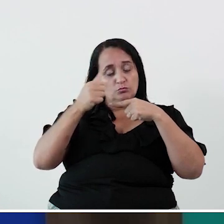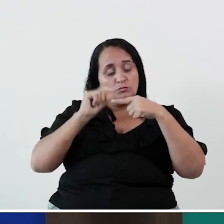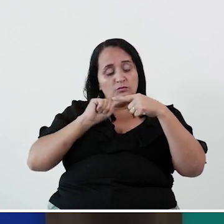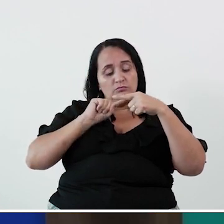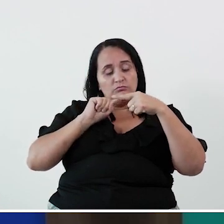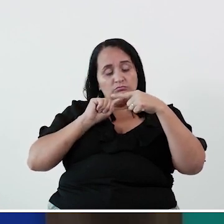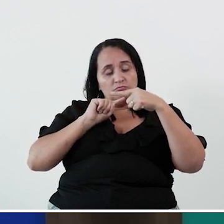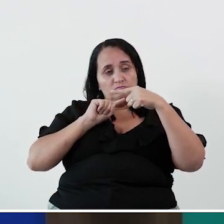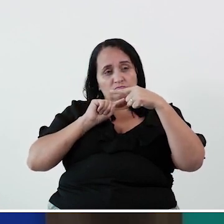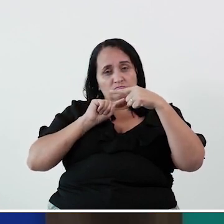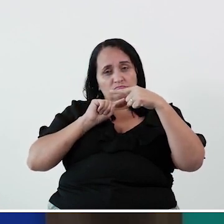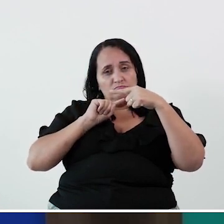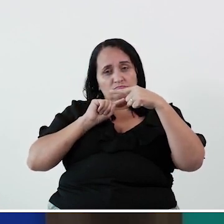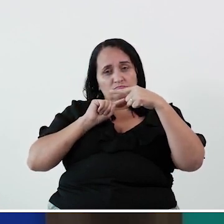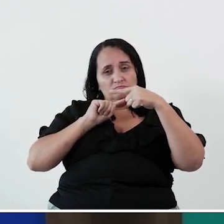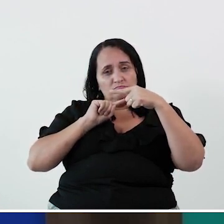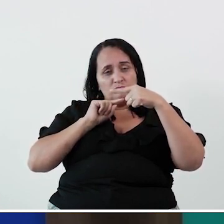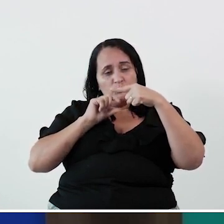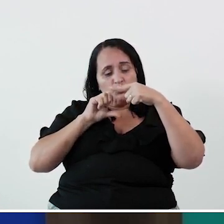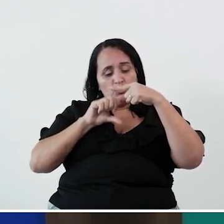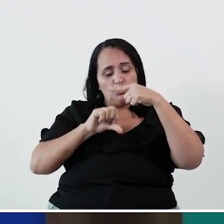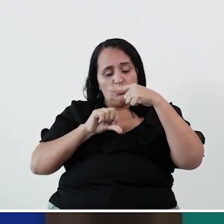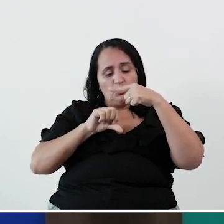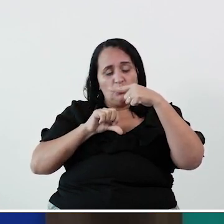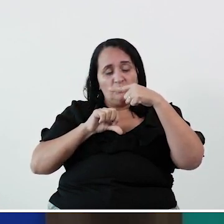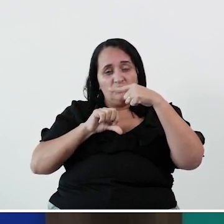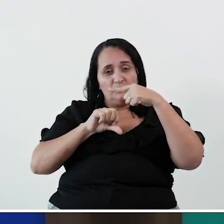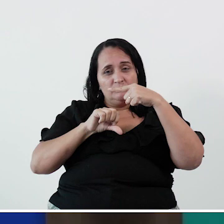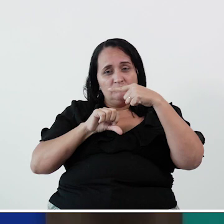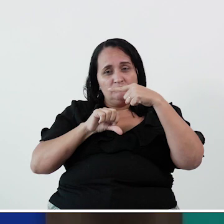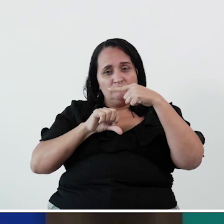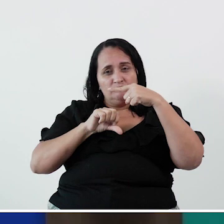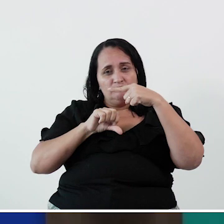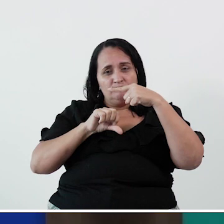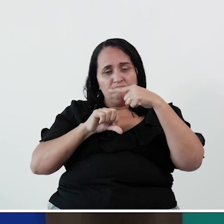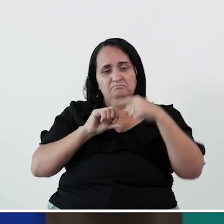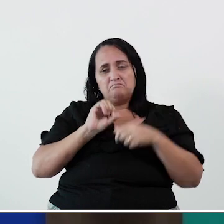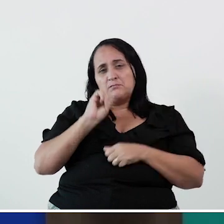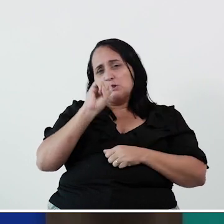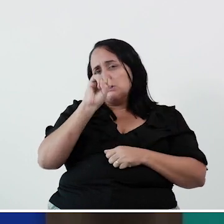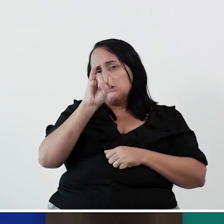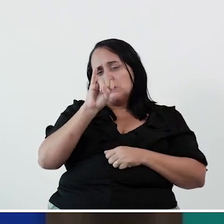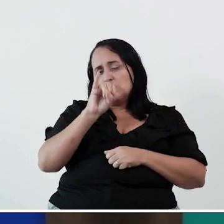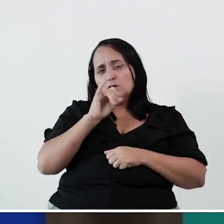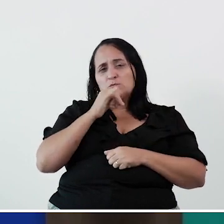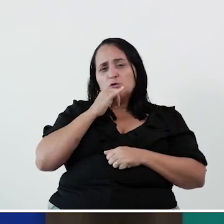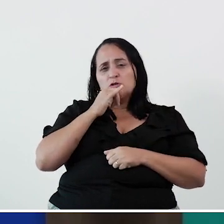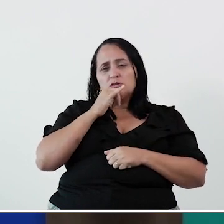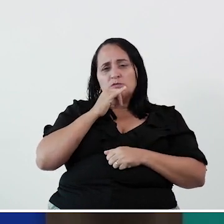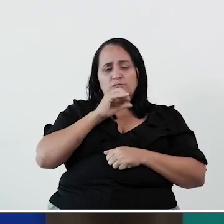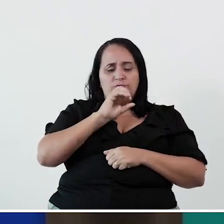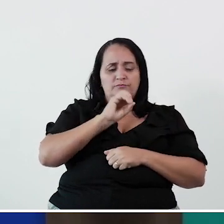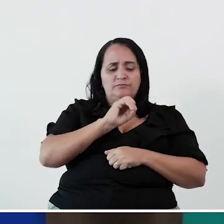aqui embaixo vem 9. Se por acaso a minha dízima fosse